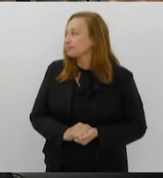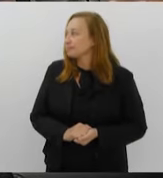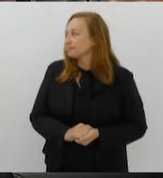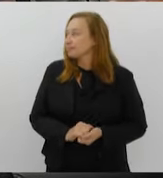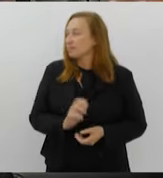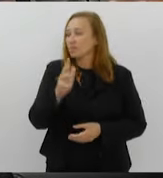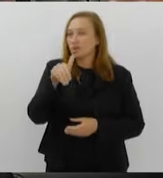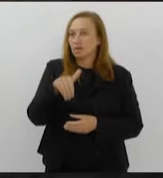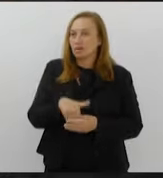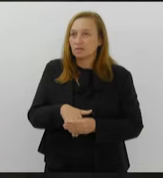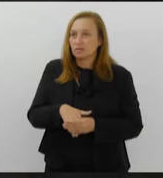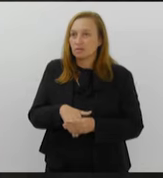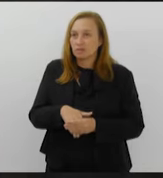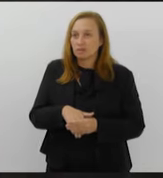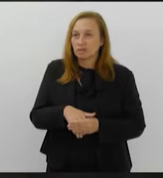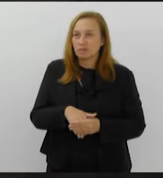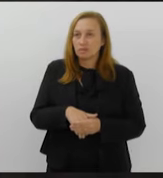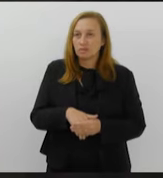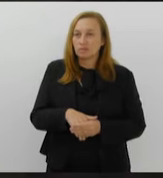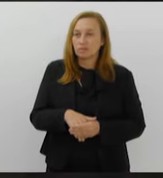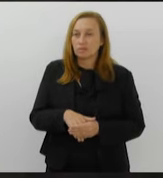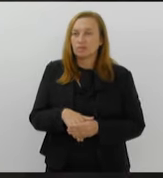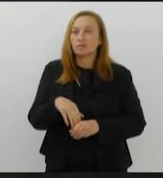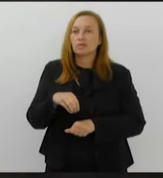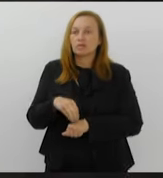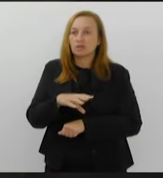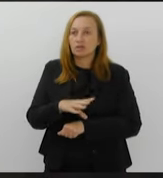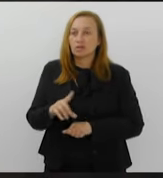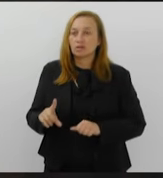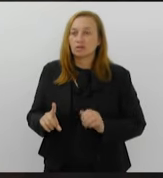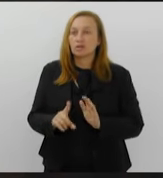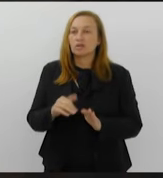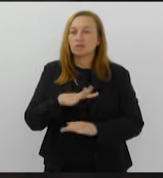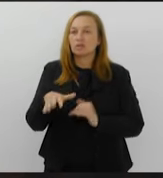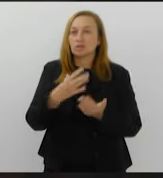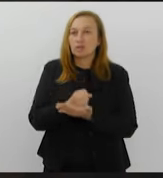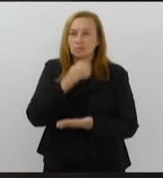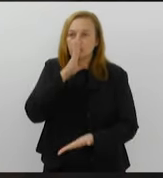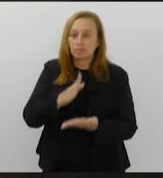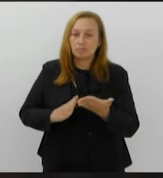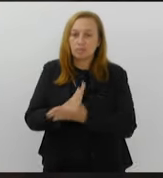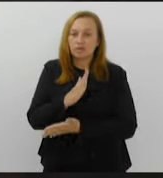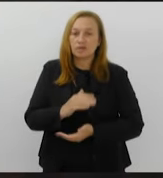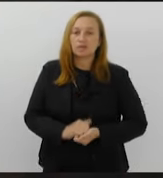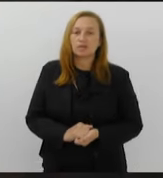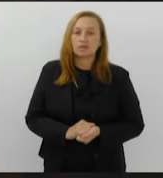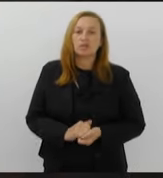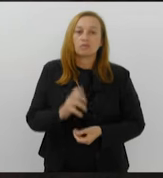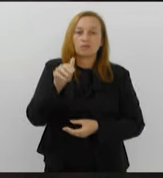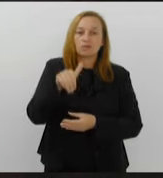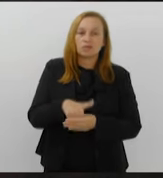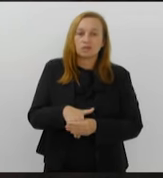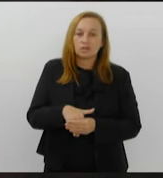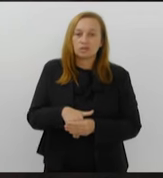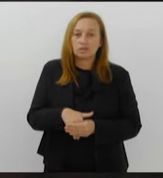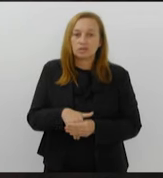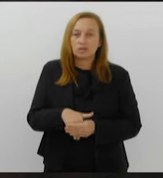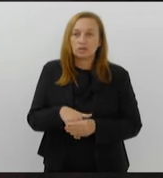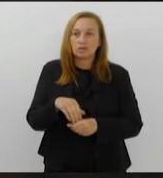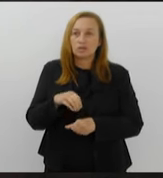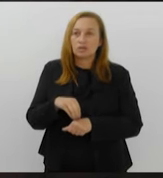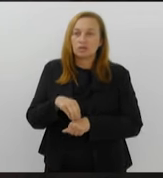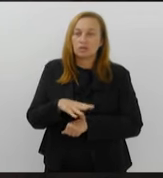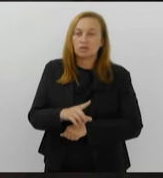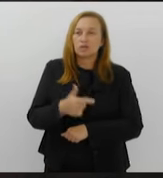Em votação, a matéria destacada. Os senhores que aprovam, permaneçam como estão, aprovada. Em votação, o destaque, a